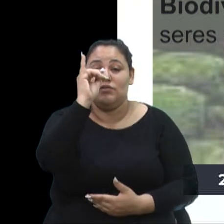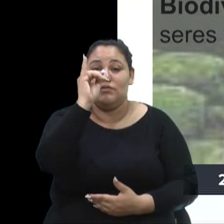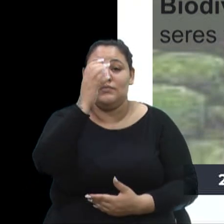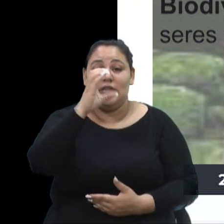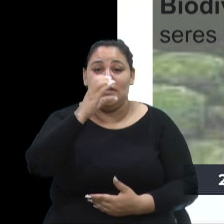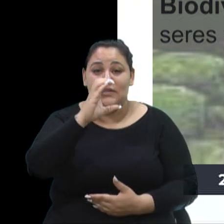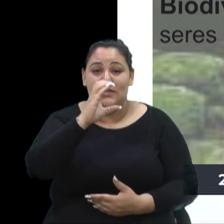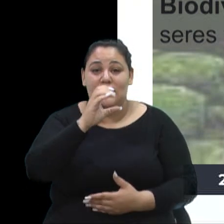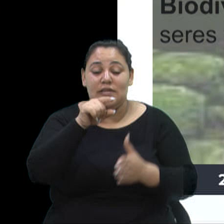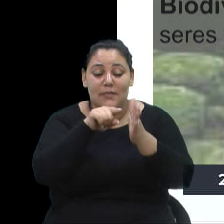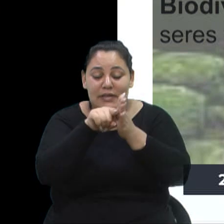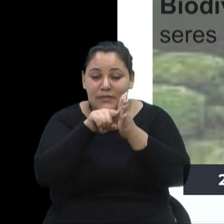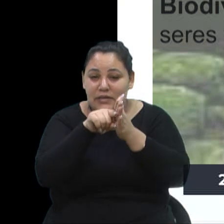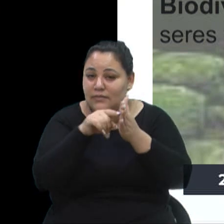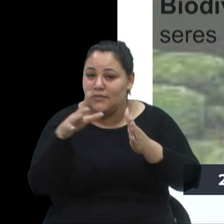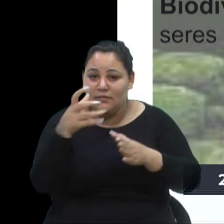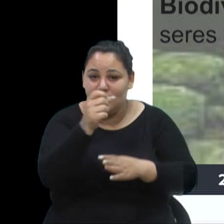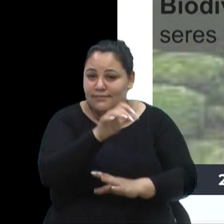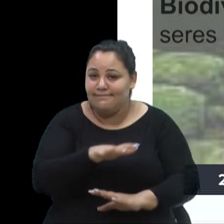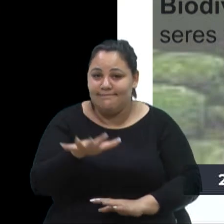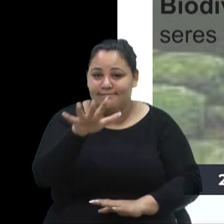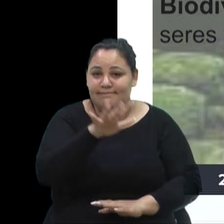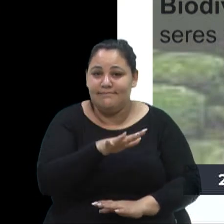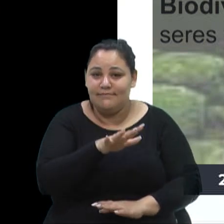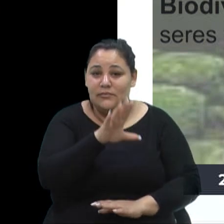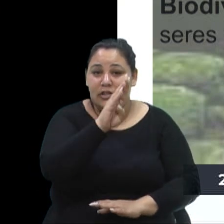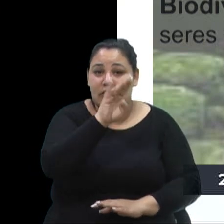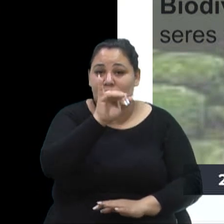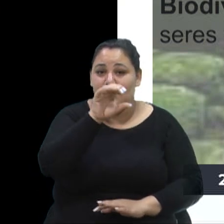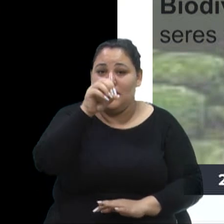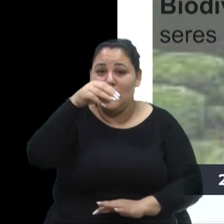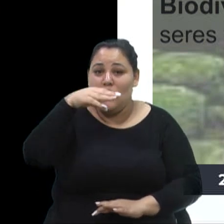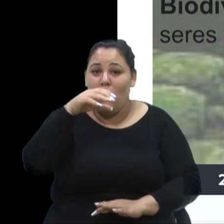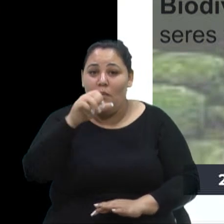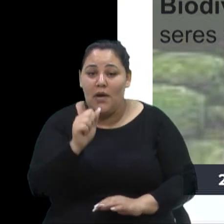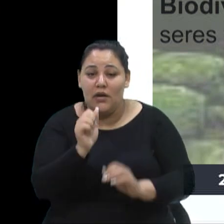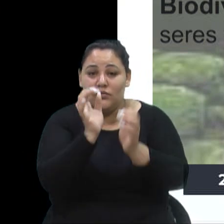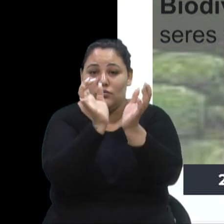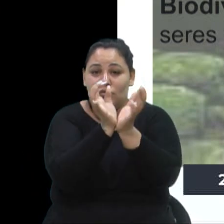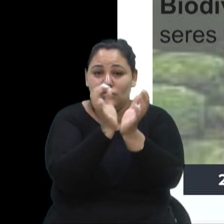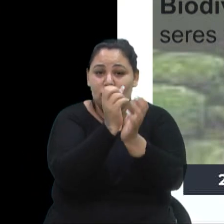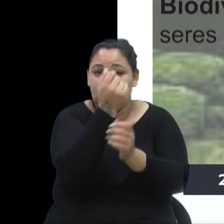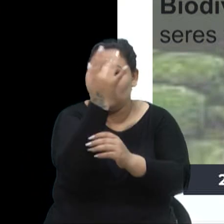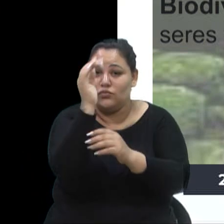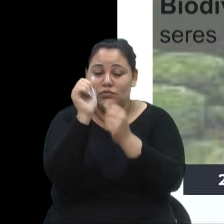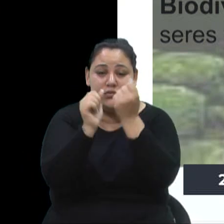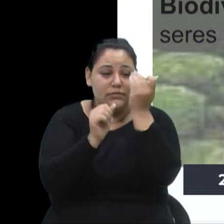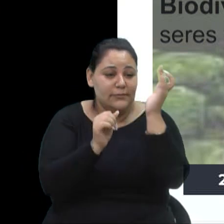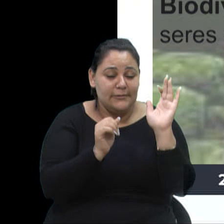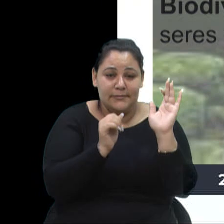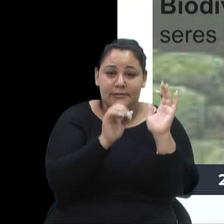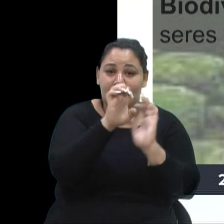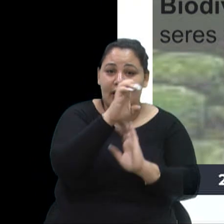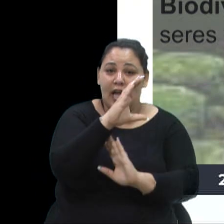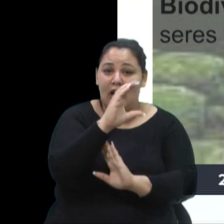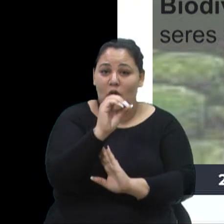para as pesquisas. Bioma é o conjunto de ecossistemas. Ecossistema é o sistema ecológico onde existem vida